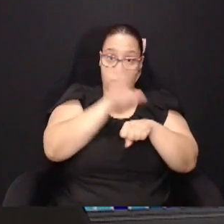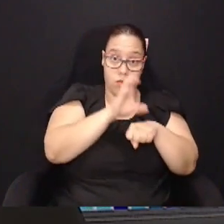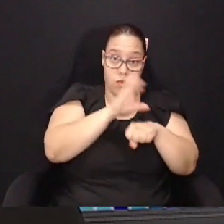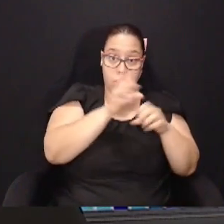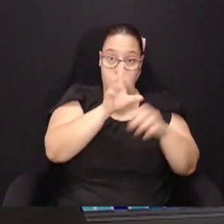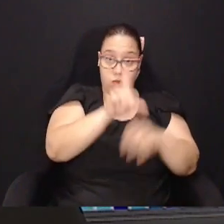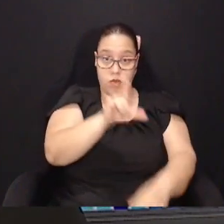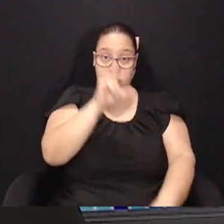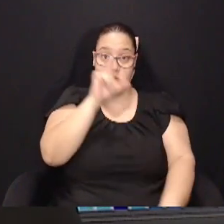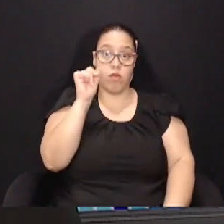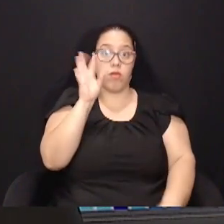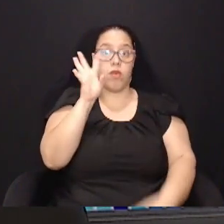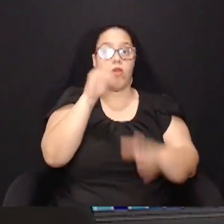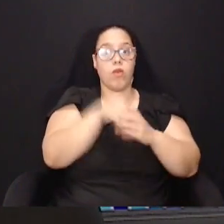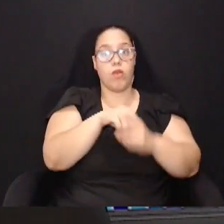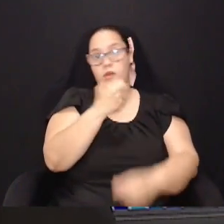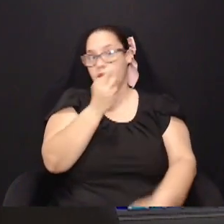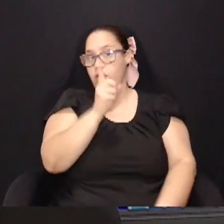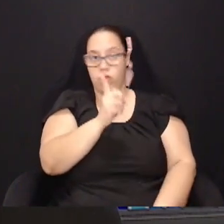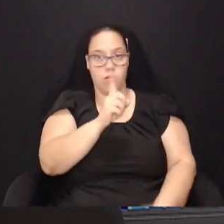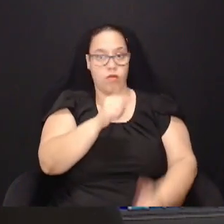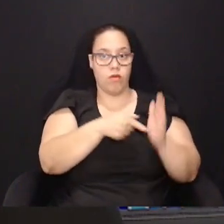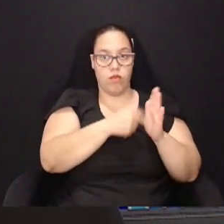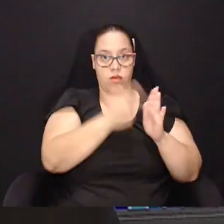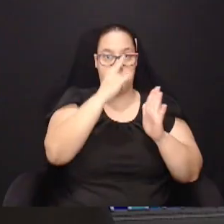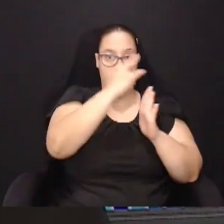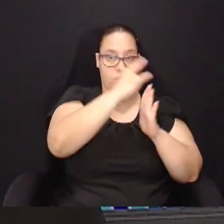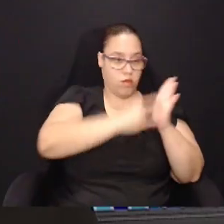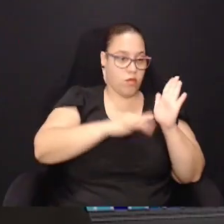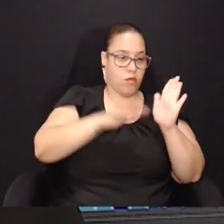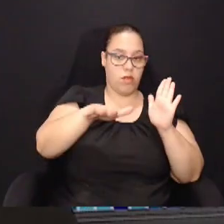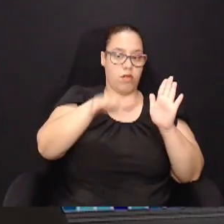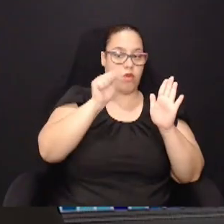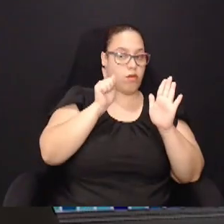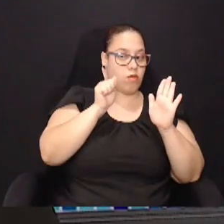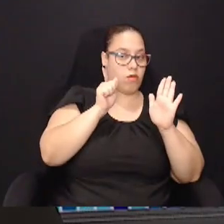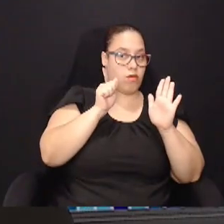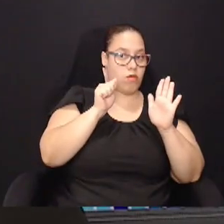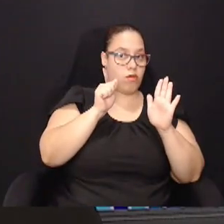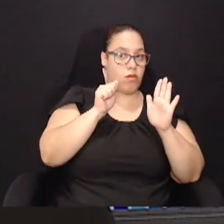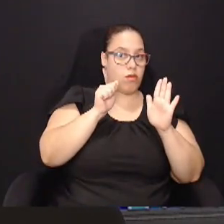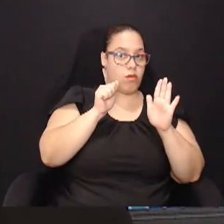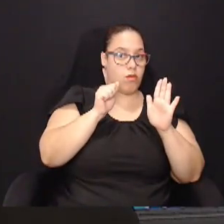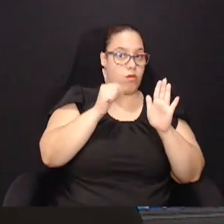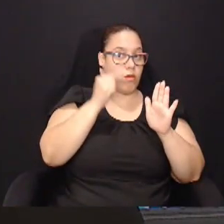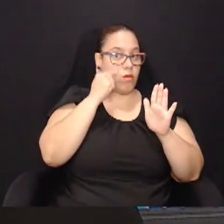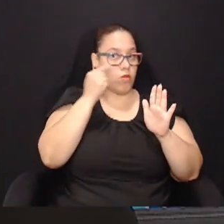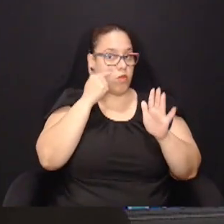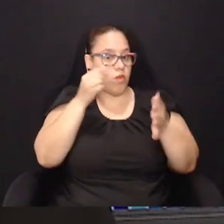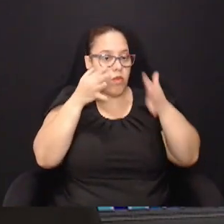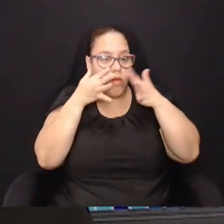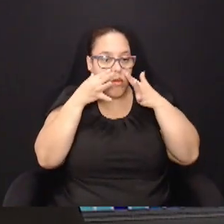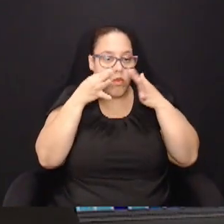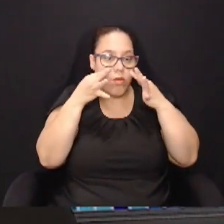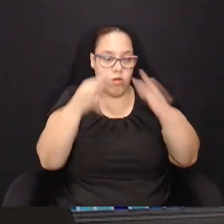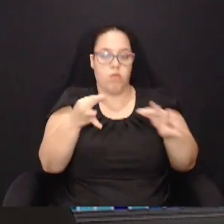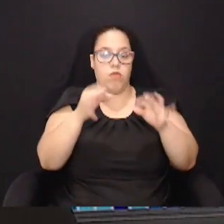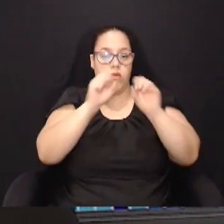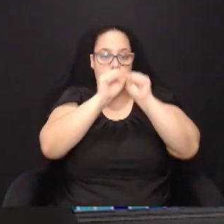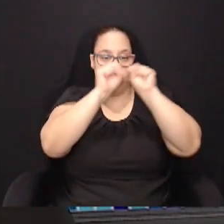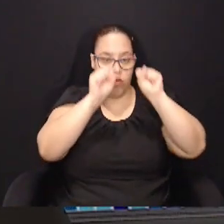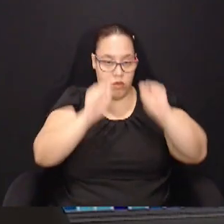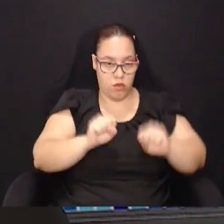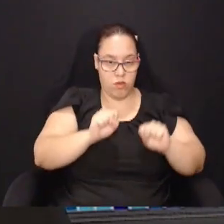está dentro ou não dessa primeira lista de chamada. Então, com isso, o candidato tem que ficar muito atento ao sistema, à plataforma do